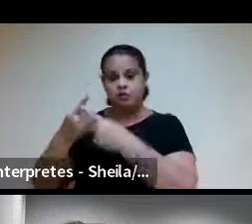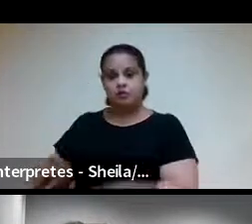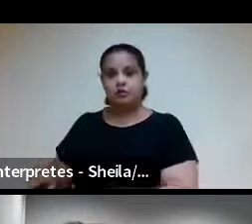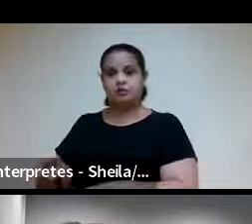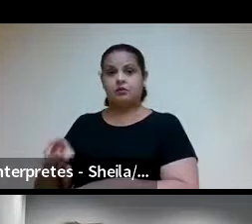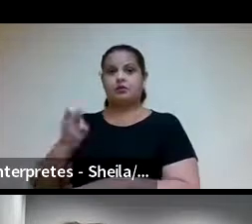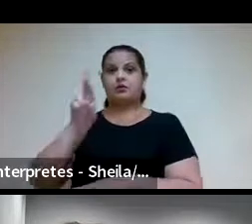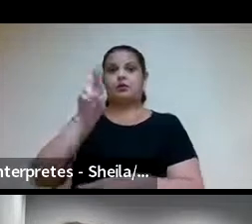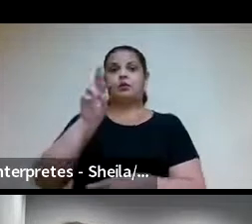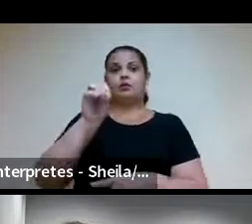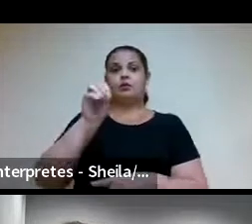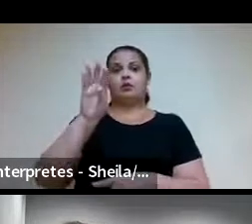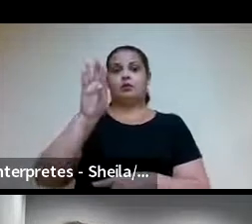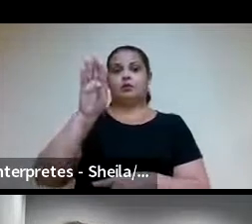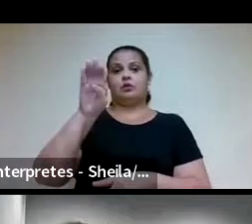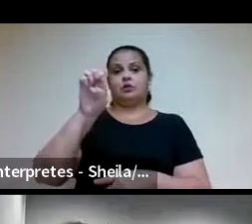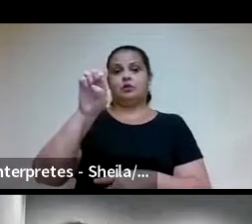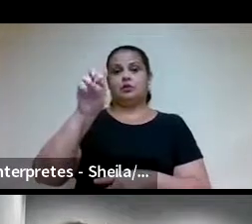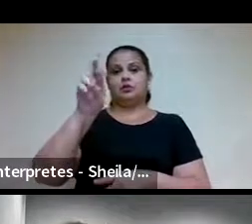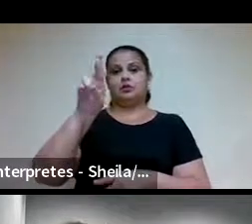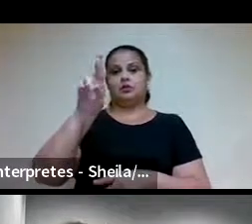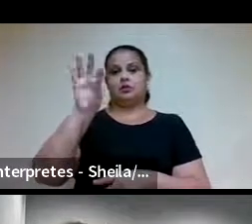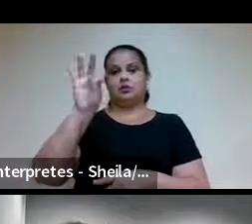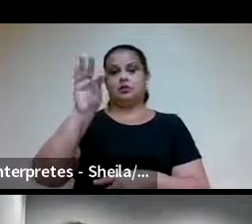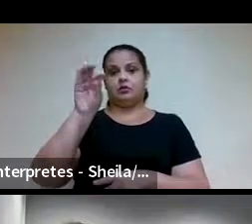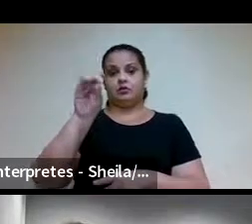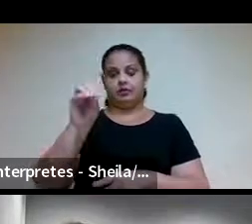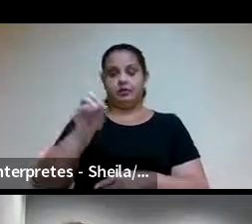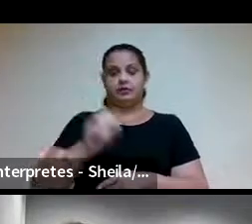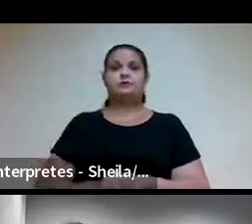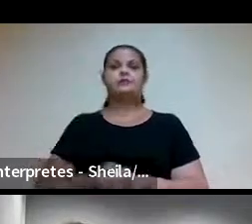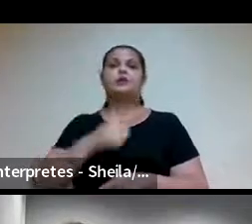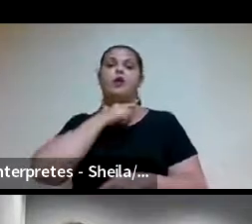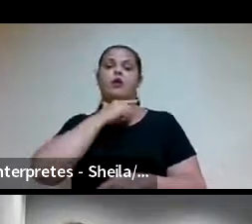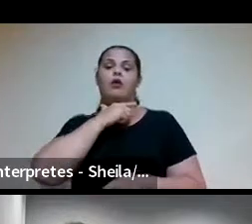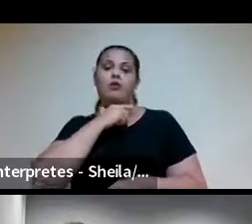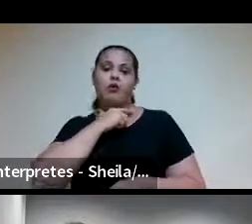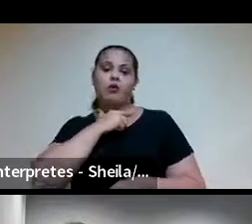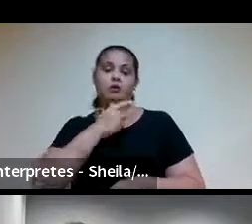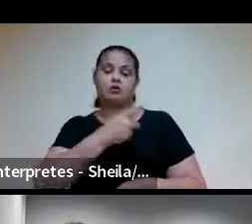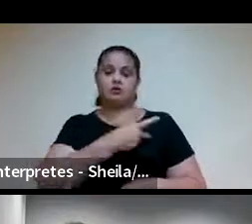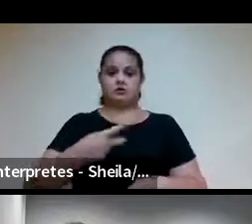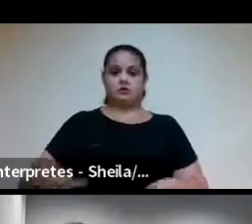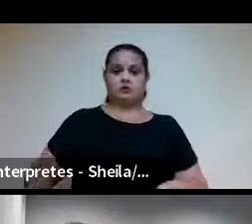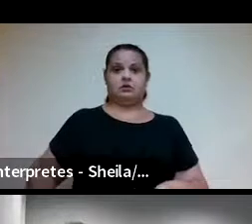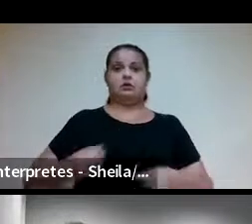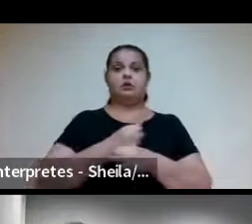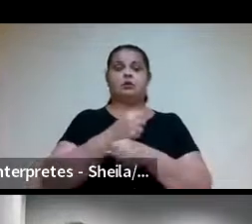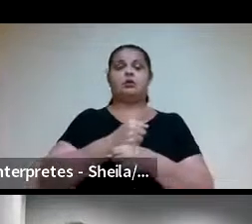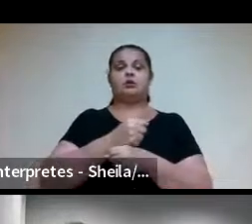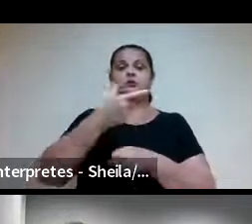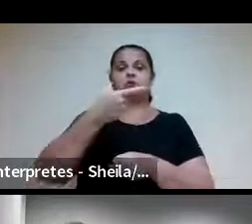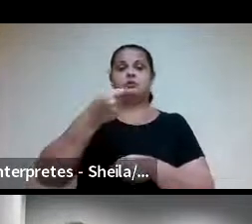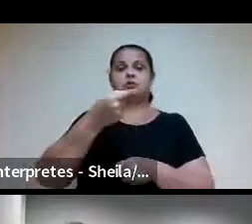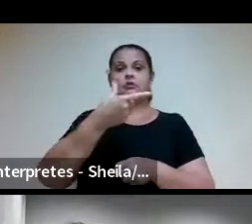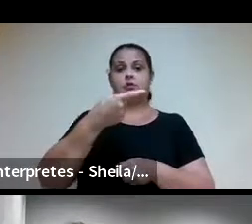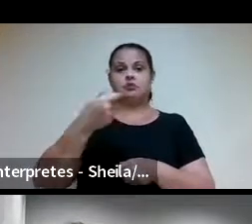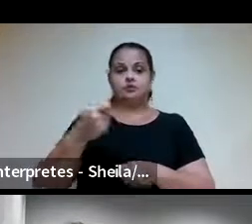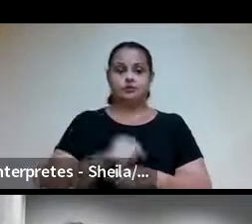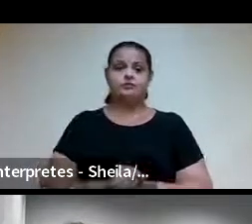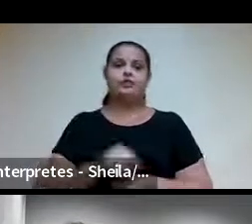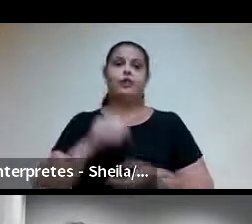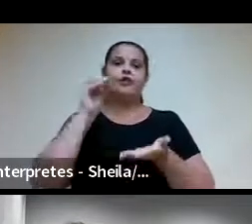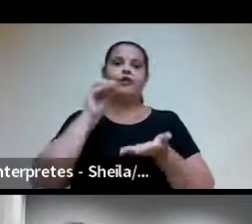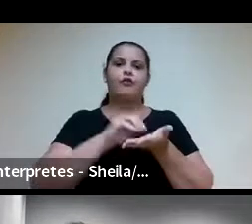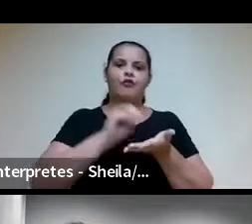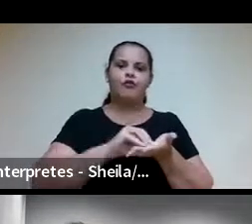de Vasconcelos, relativas à campanha ao cargo de vereador nesta capital no pleito de 2020, em razão de falha consistente